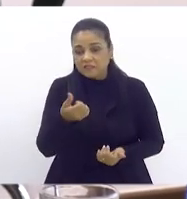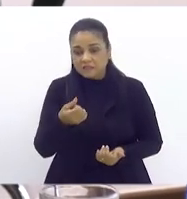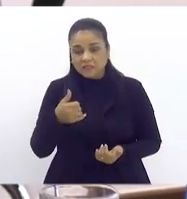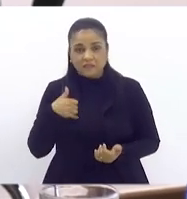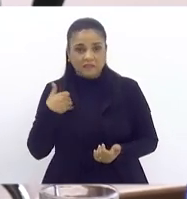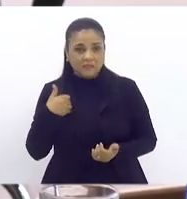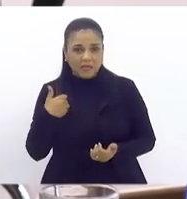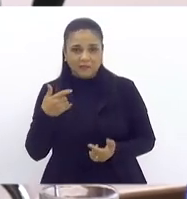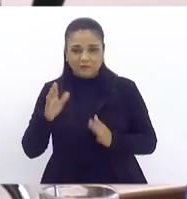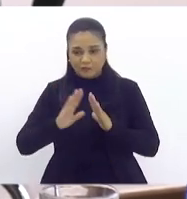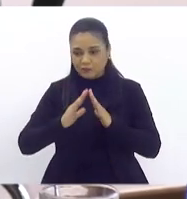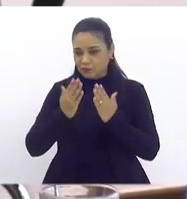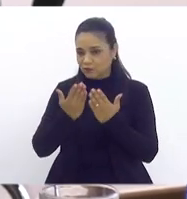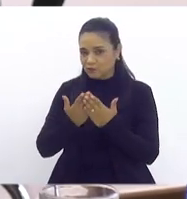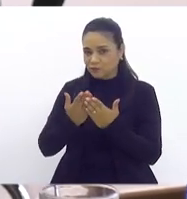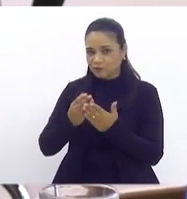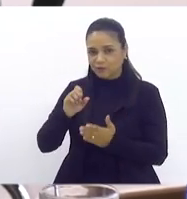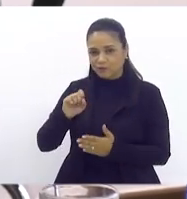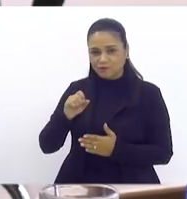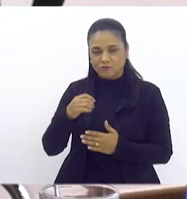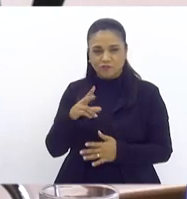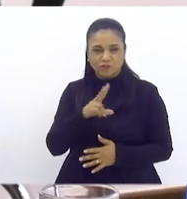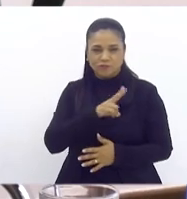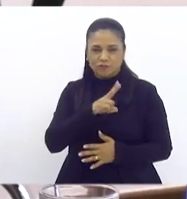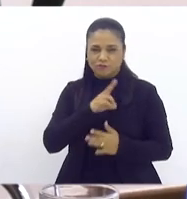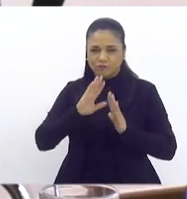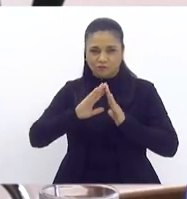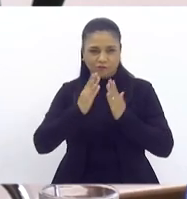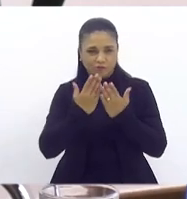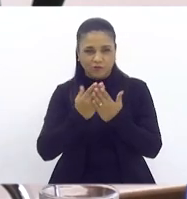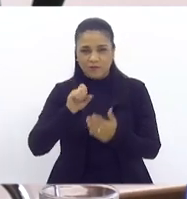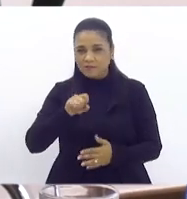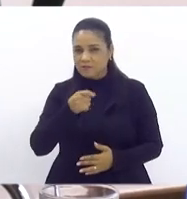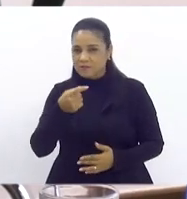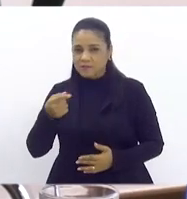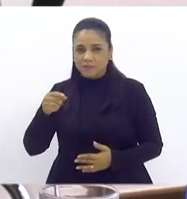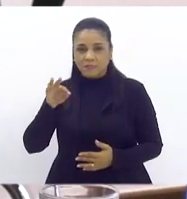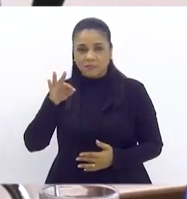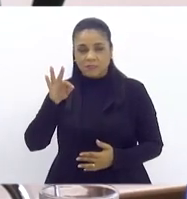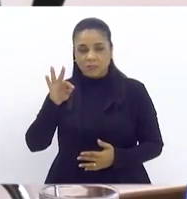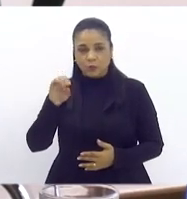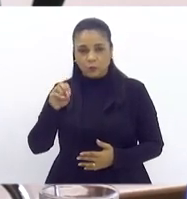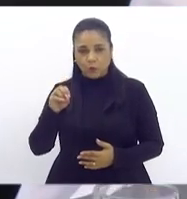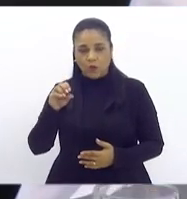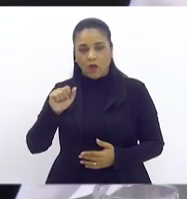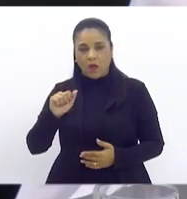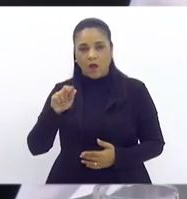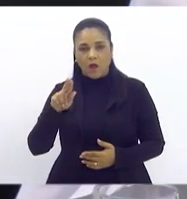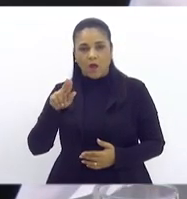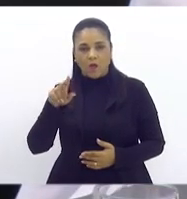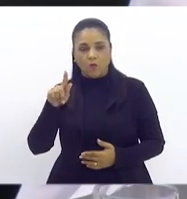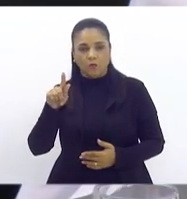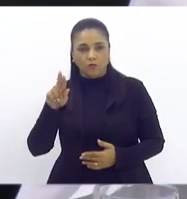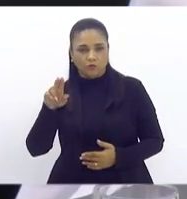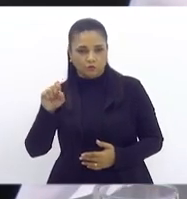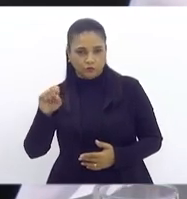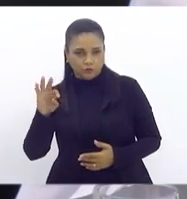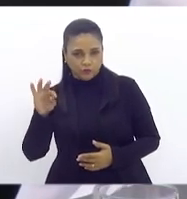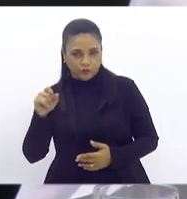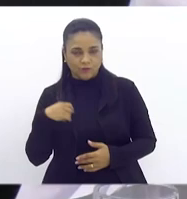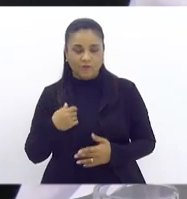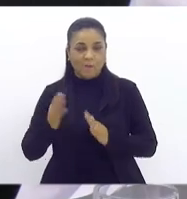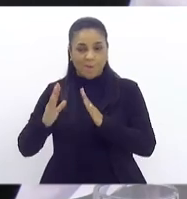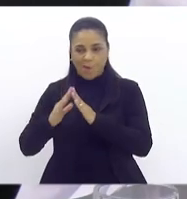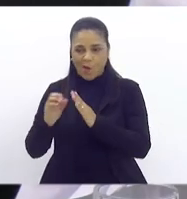anguinho e que moram nos condomínios do Leblon nós estamos falando de jovens pretos periféricos Esses são os capturados pelo sistema de